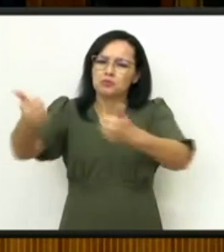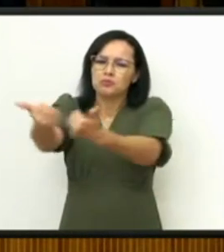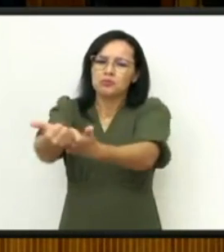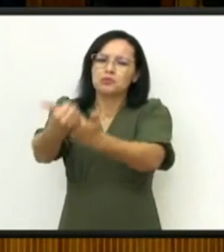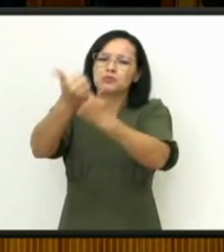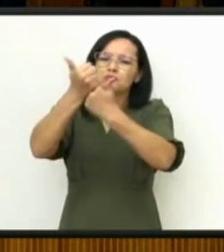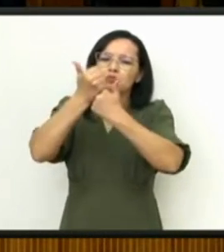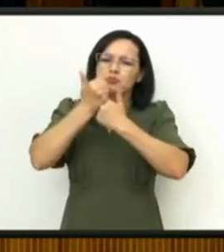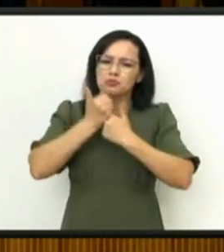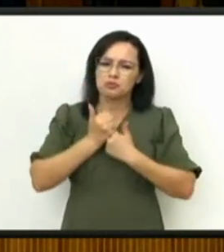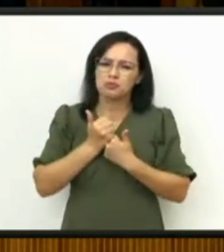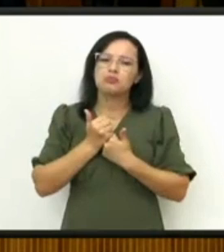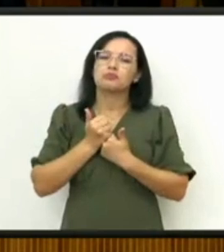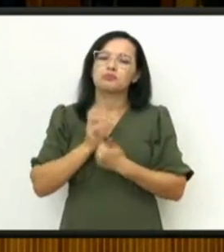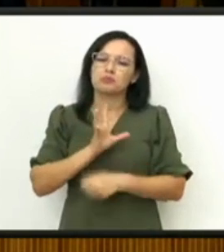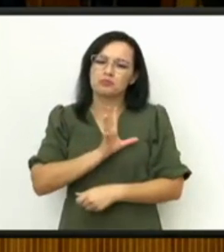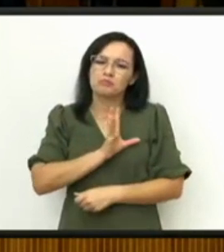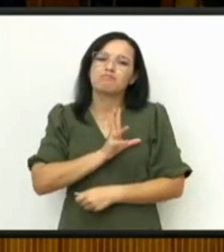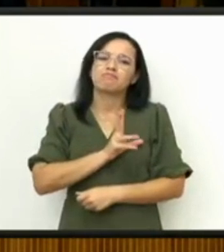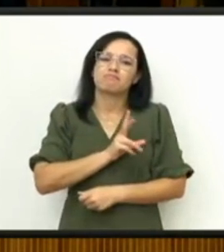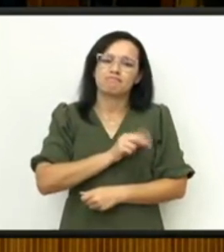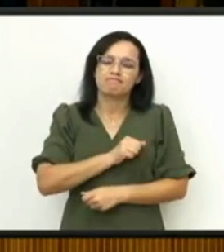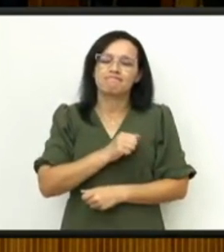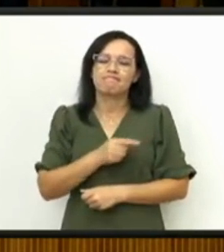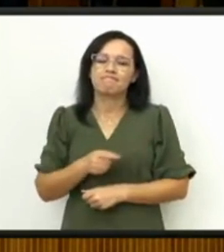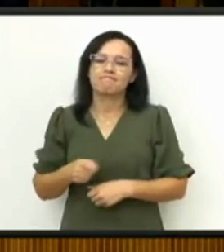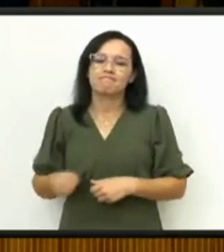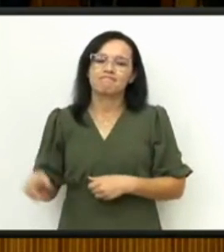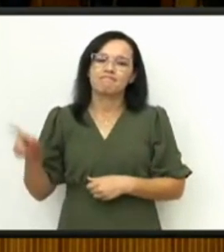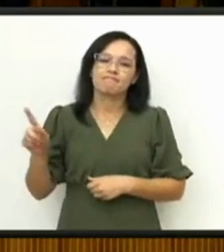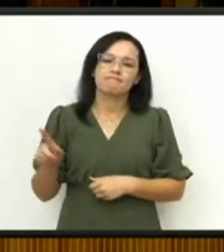me amou.